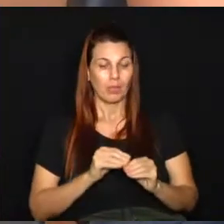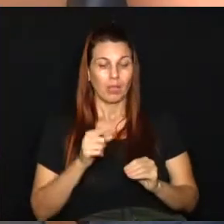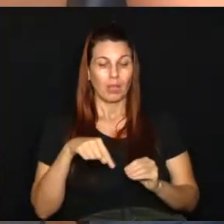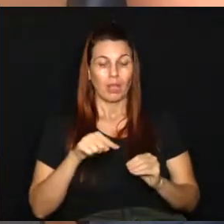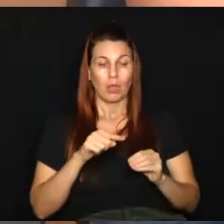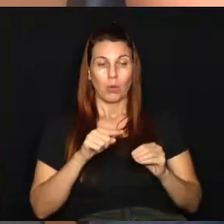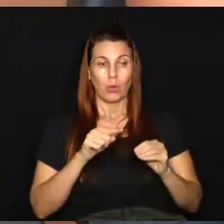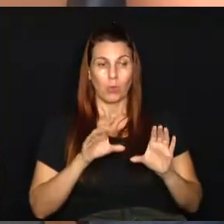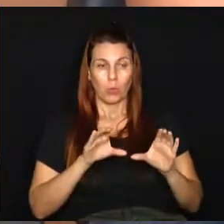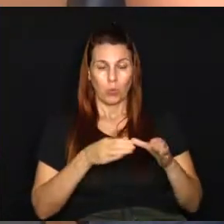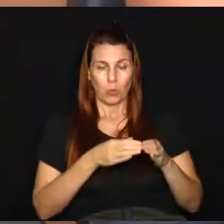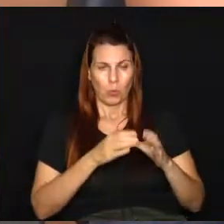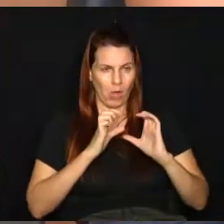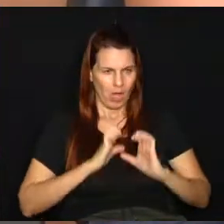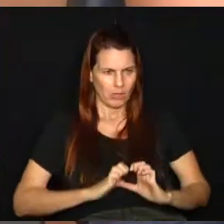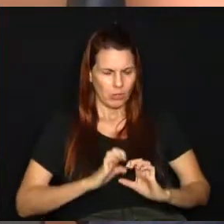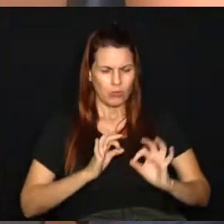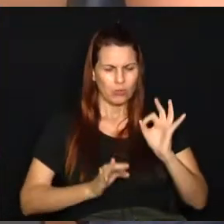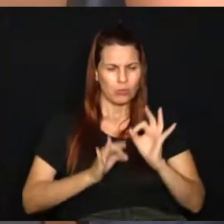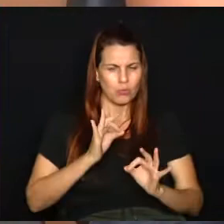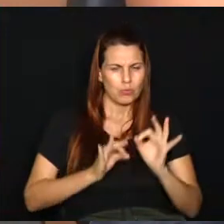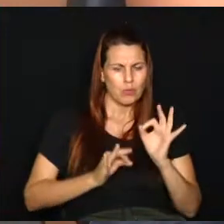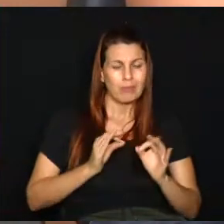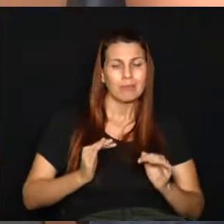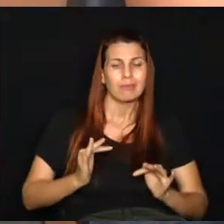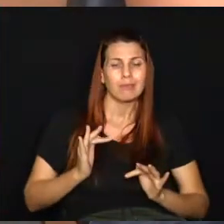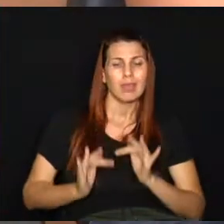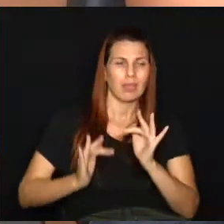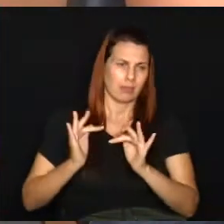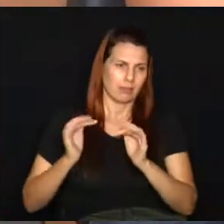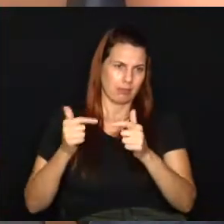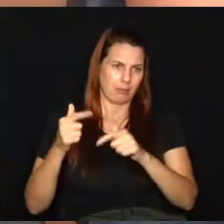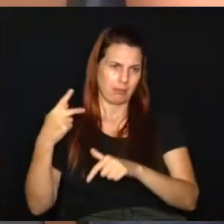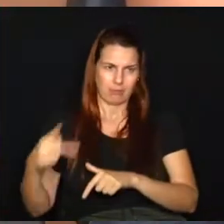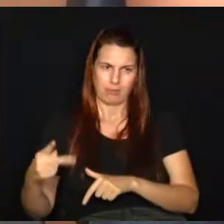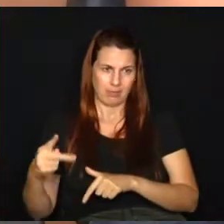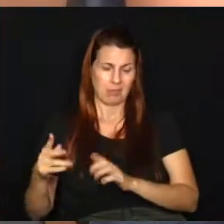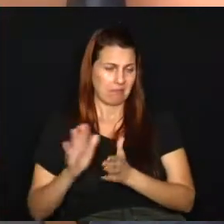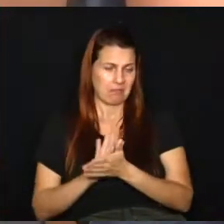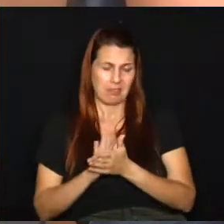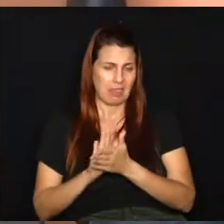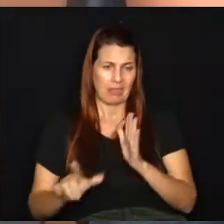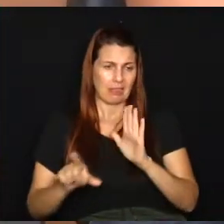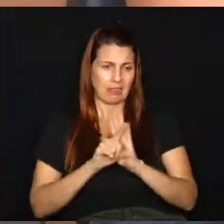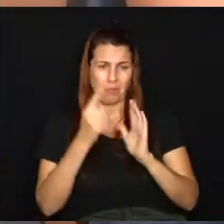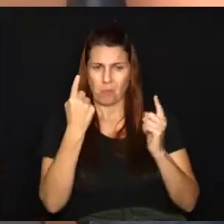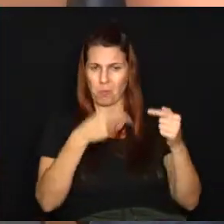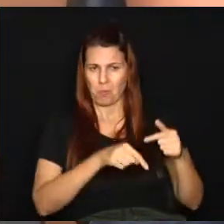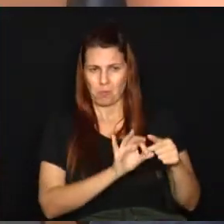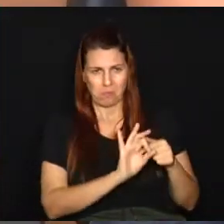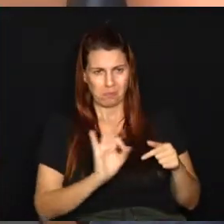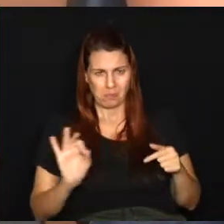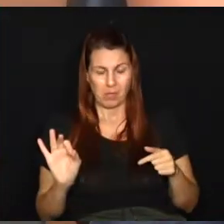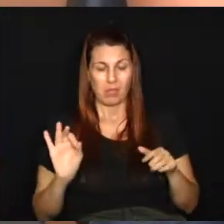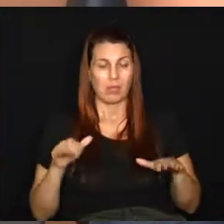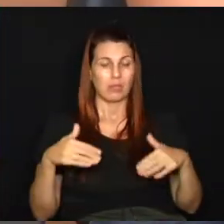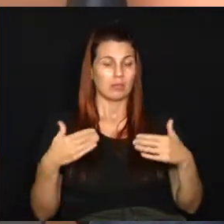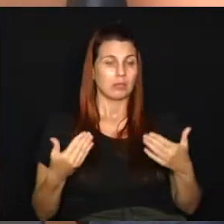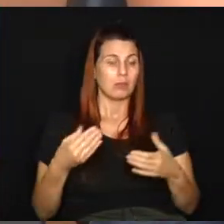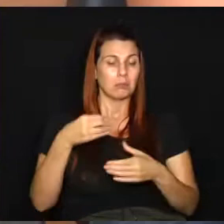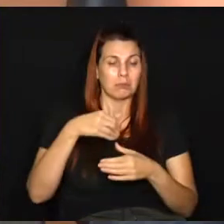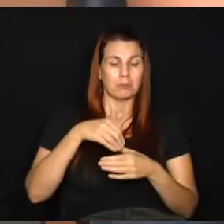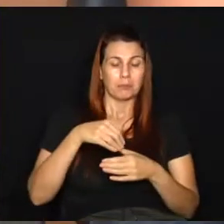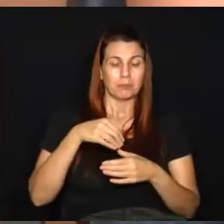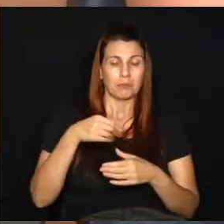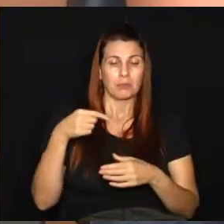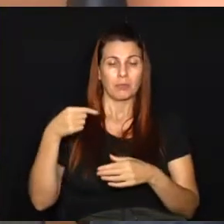só casos técnicos e que esse professor não tinha infringido nenhuma legislação interna. E aí, esse caso